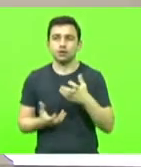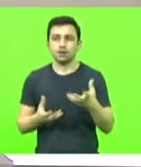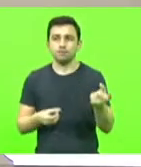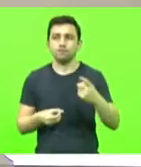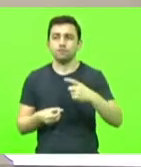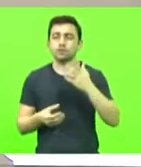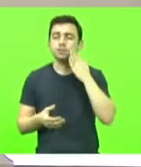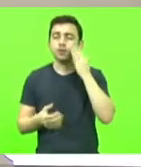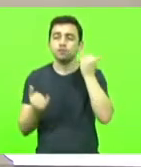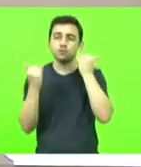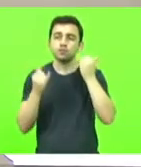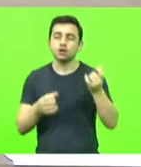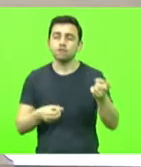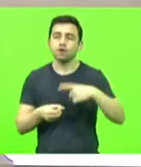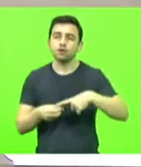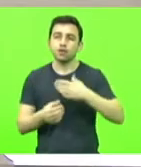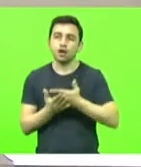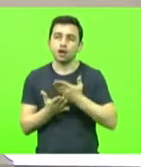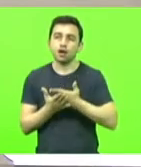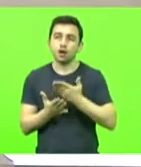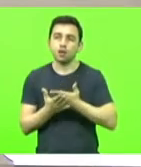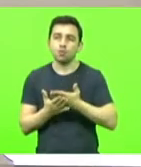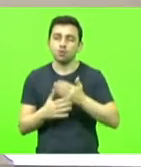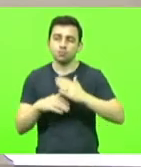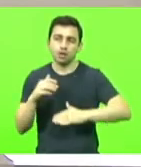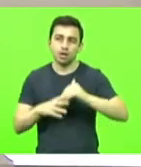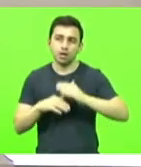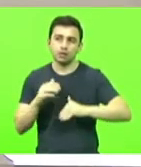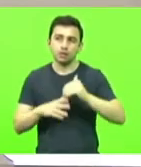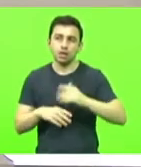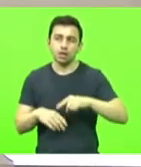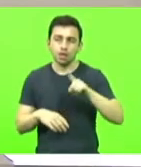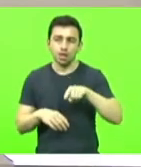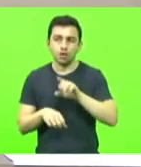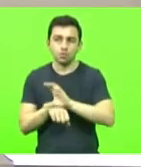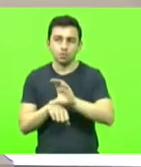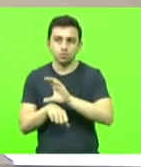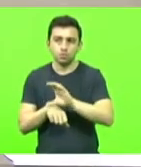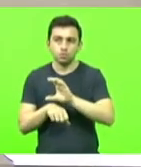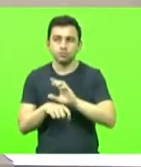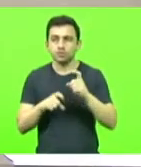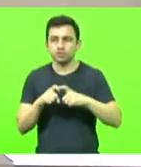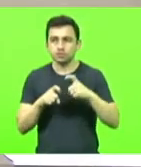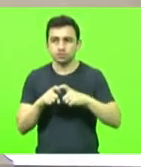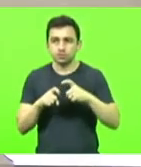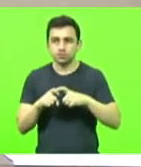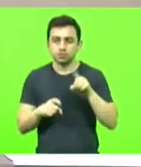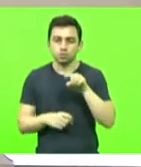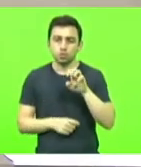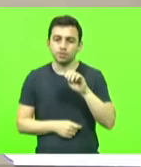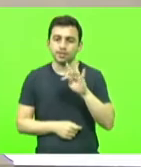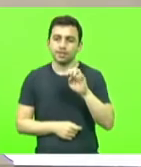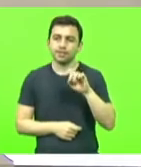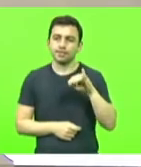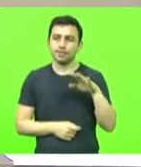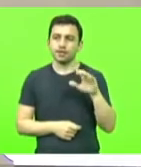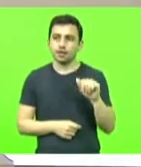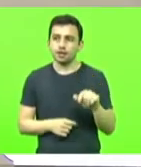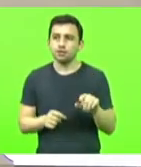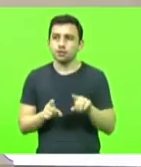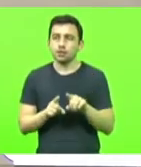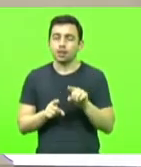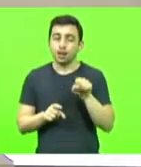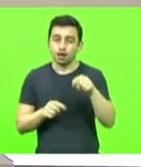aulas práticas dos cursos de medicina, odontologia, zootecnia na Universidade Federal de